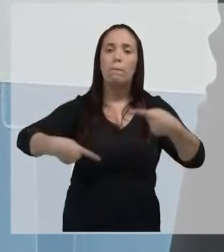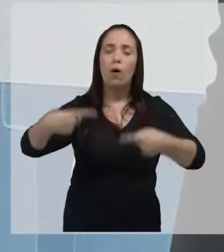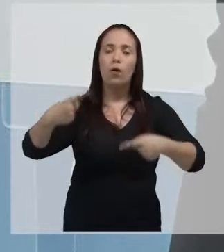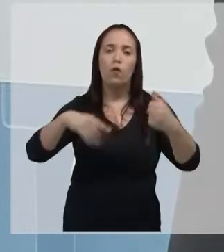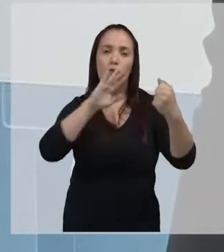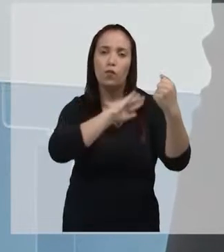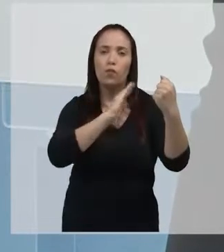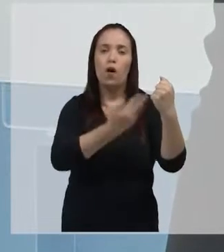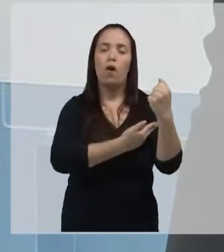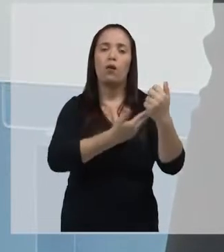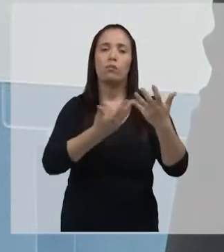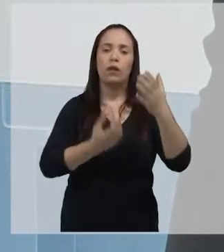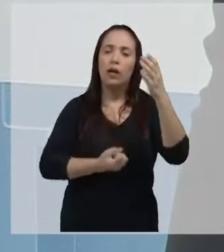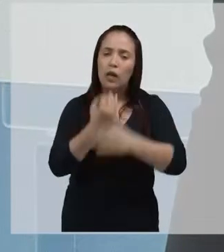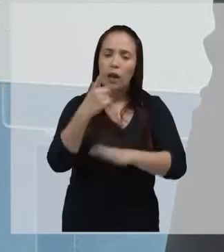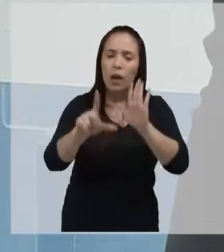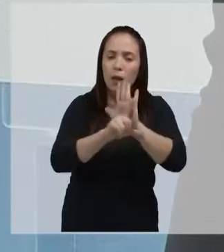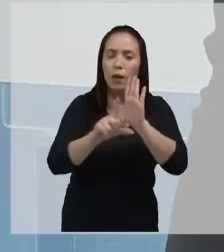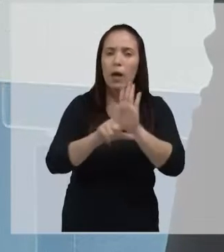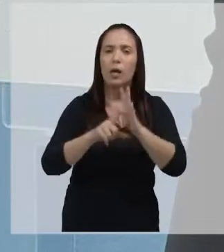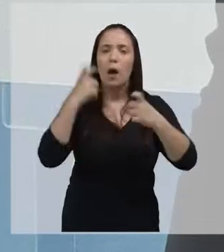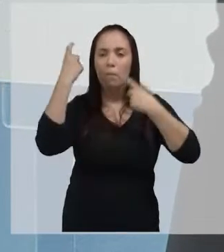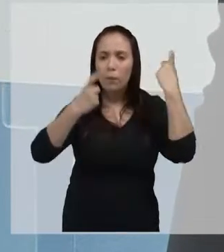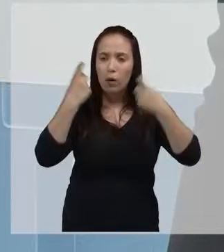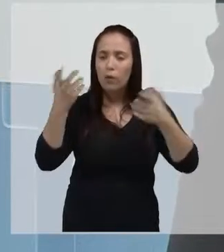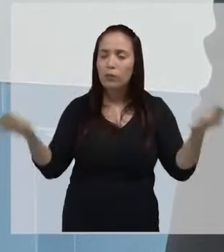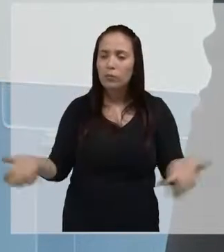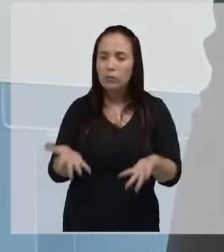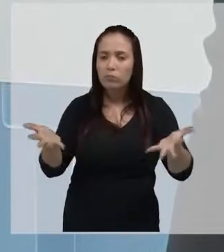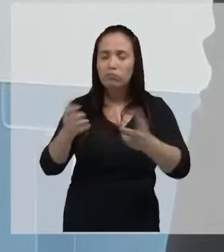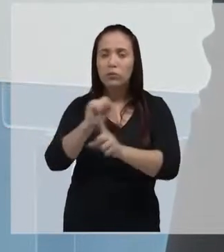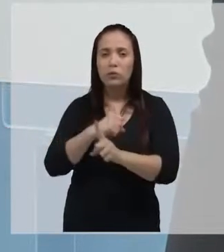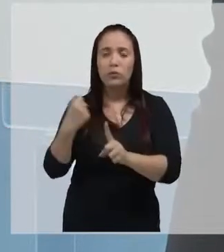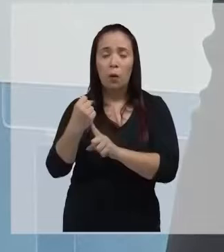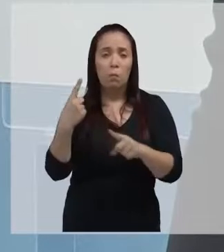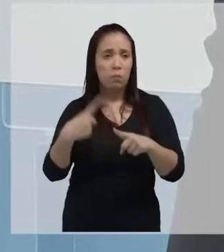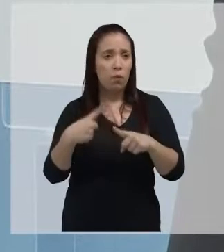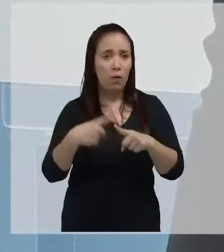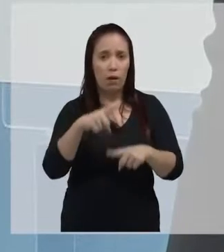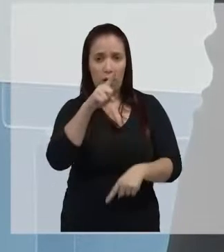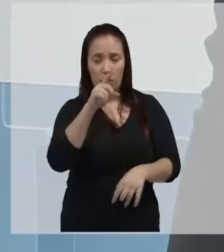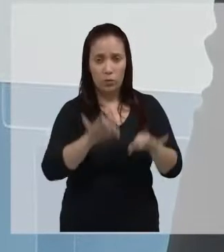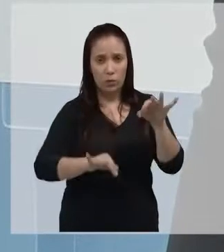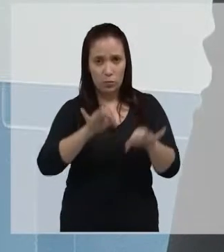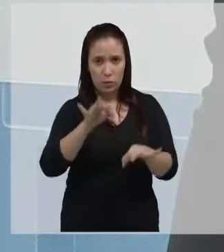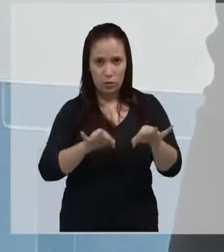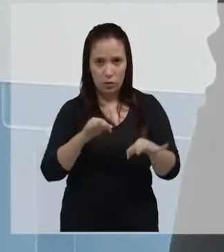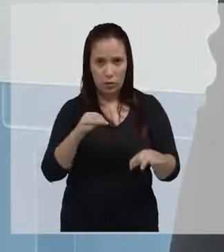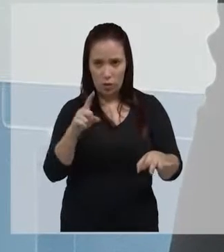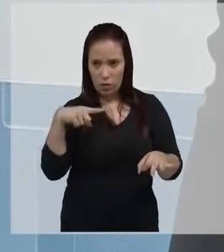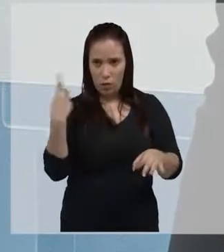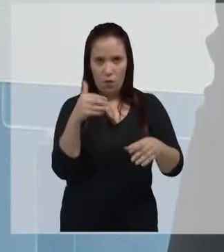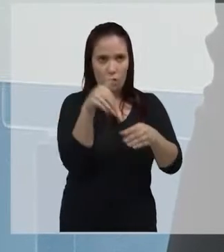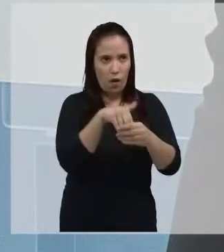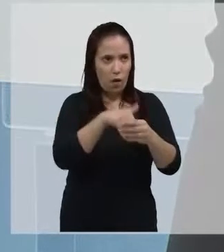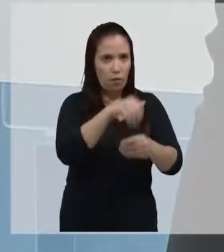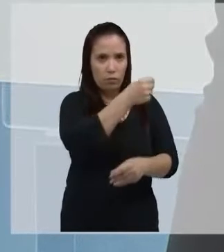que façam as leis, que representem a população. Por quê? O judiciário não tem nenhum membro que represente você, nem